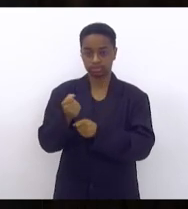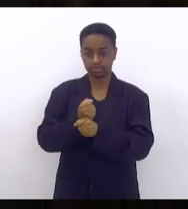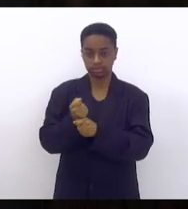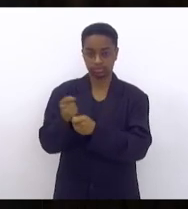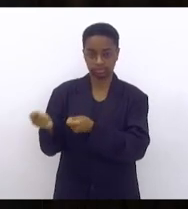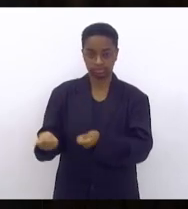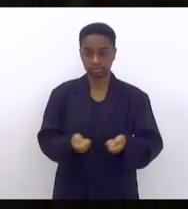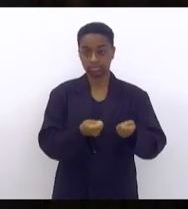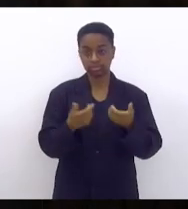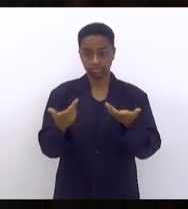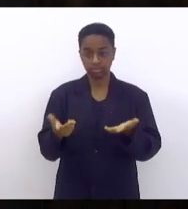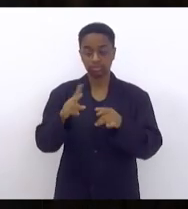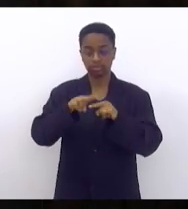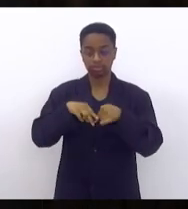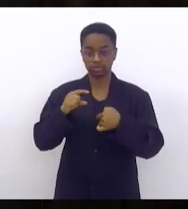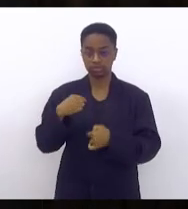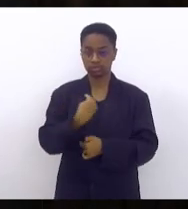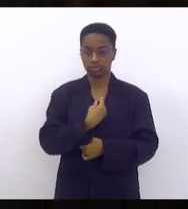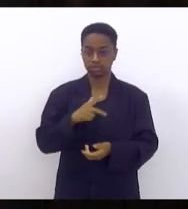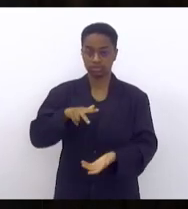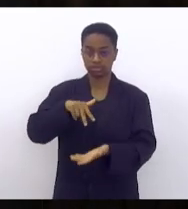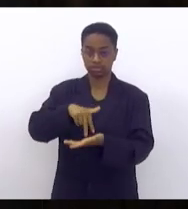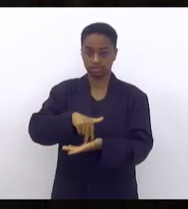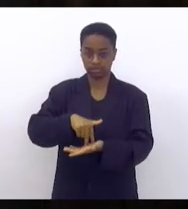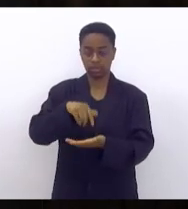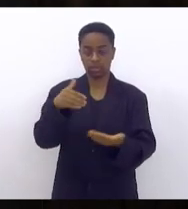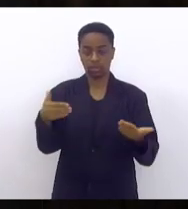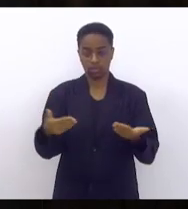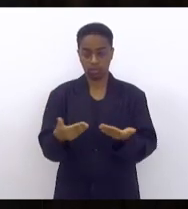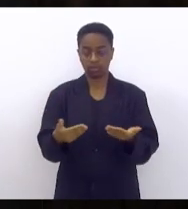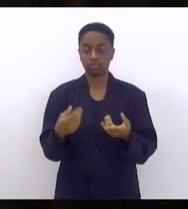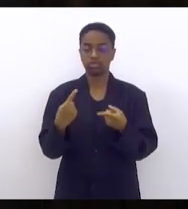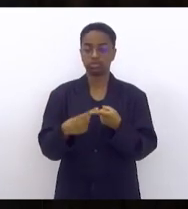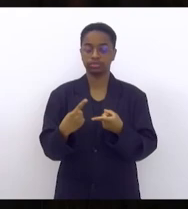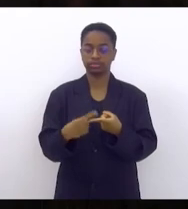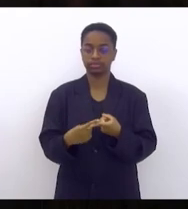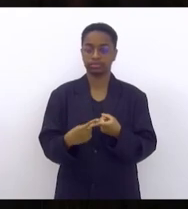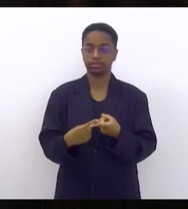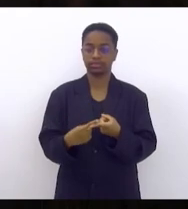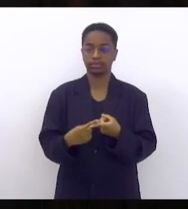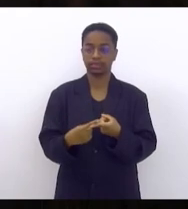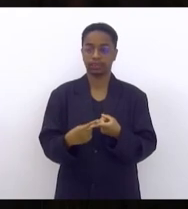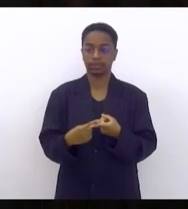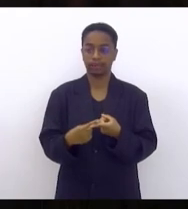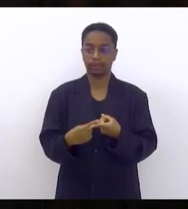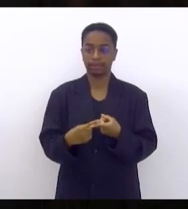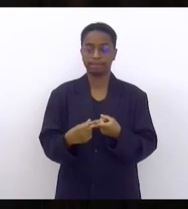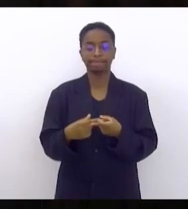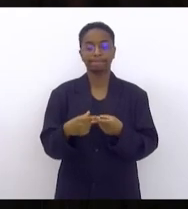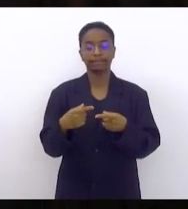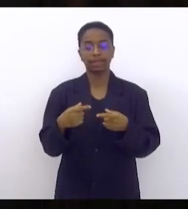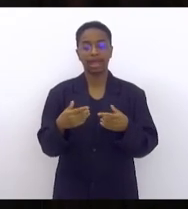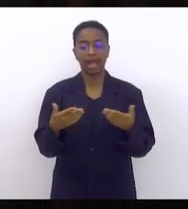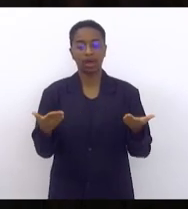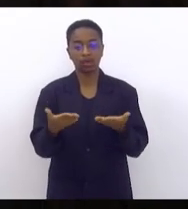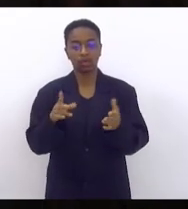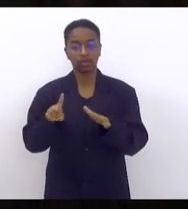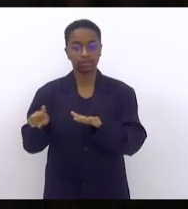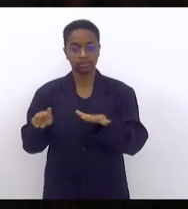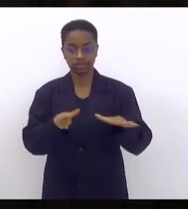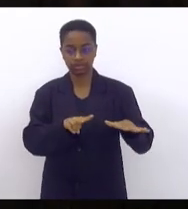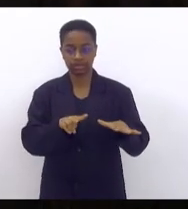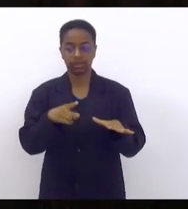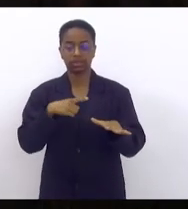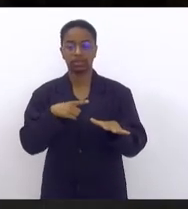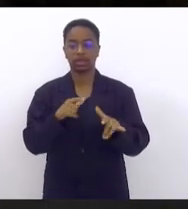razão pela qual nós estamos aqui hoje, a razão da gente estar chamando a atividade para esta semana aqui, para a